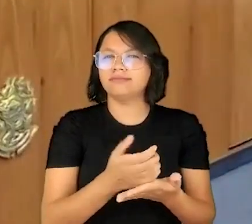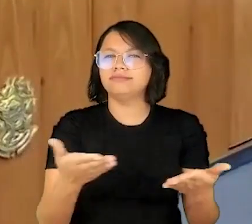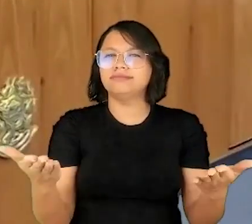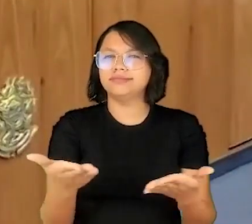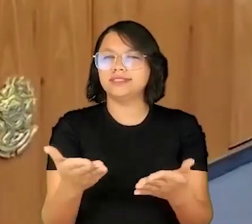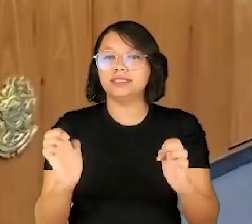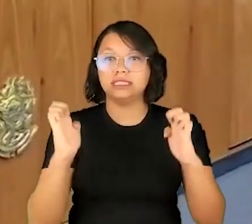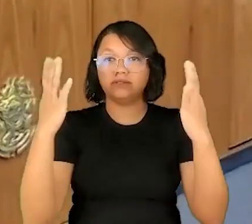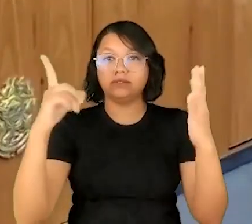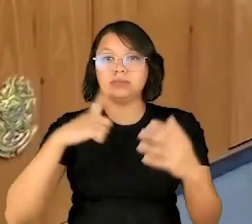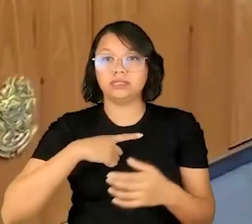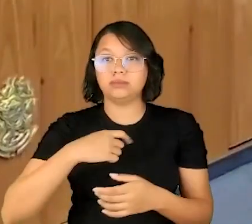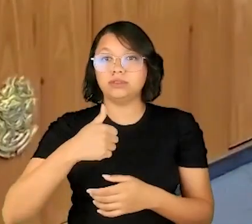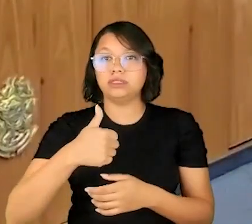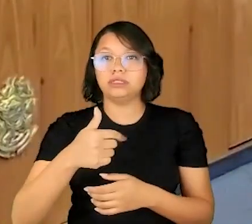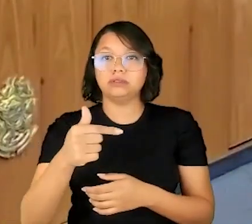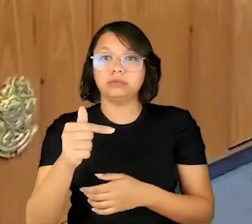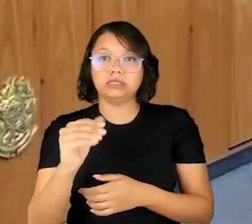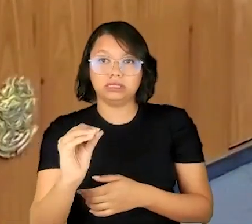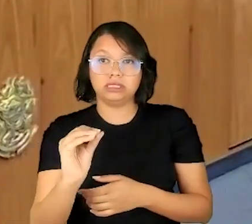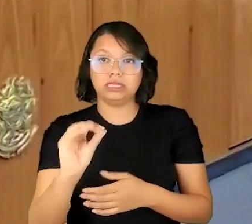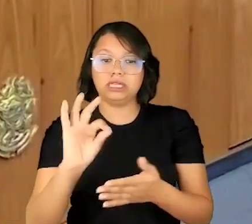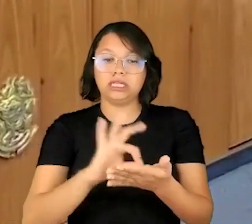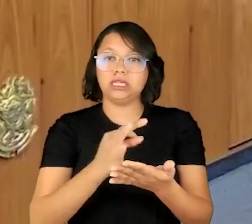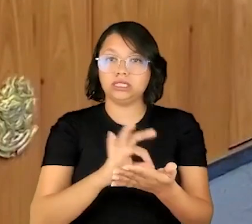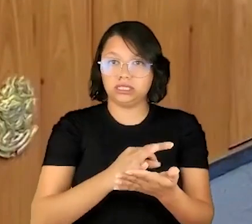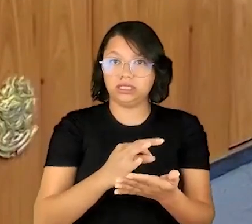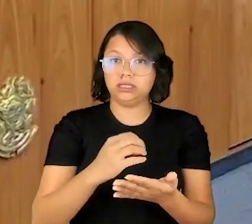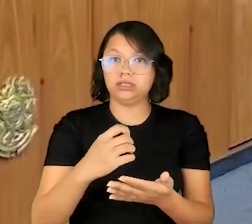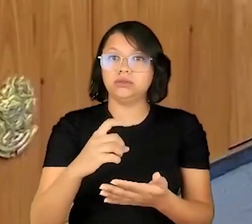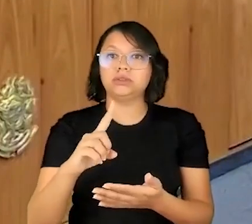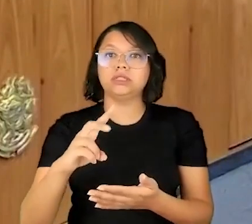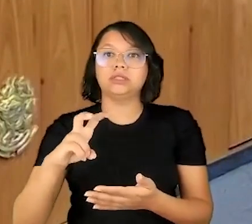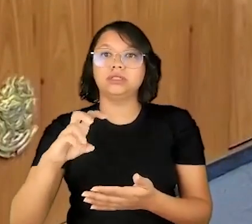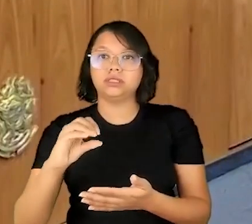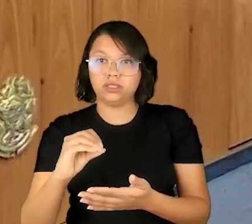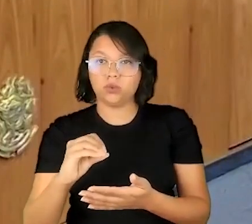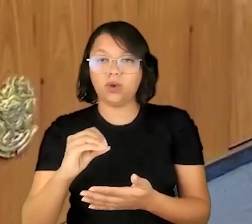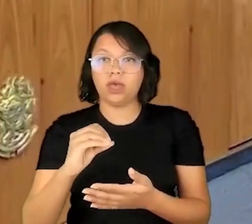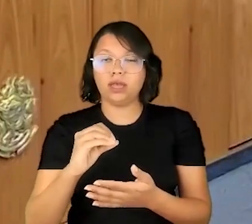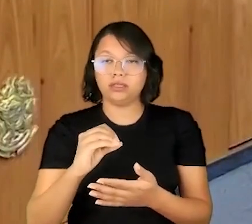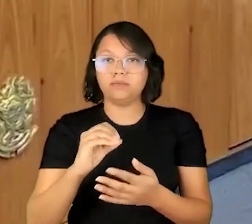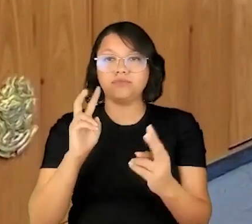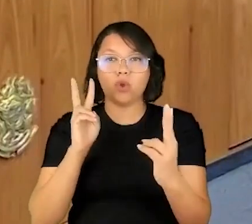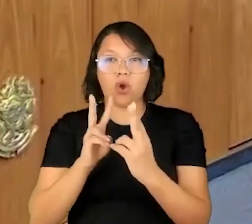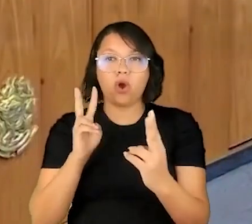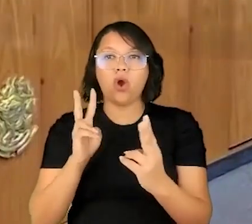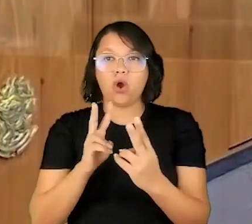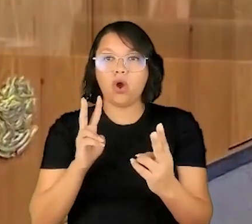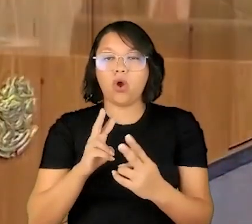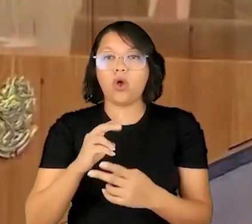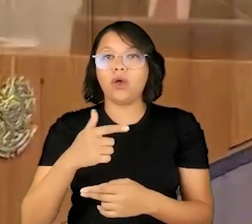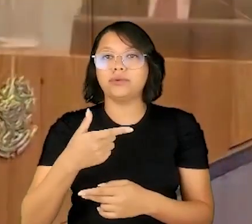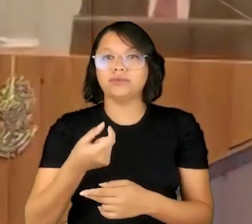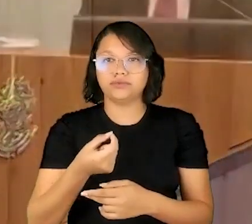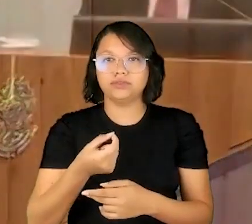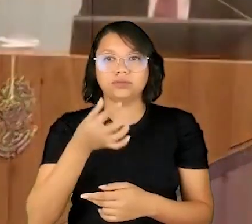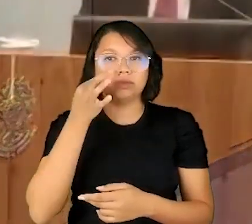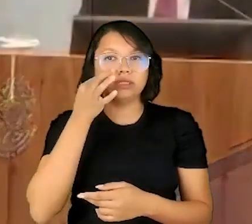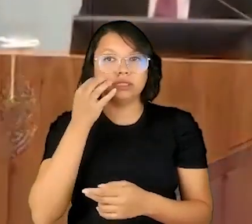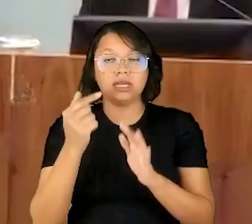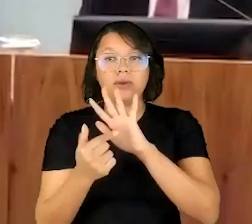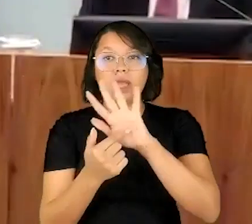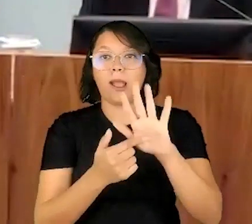evento 170 inscritos, 150 online e 20 presenciais, o que mostra um pouquinho da nossa